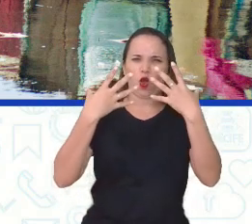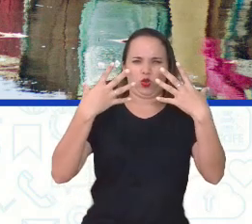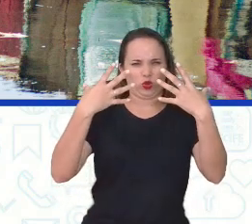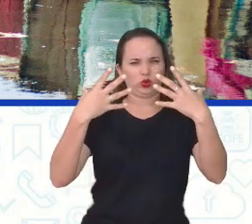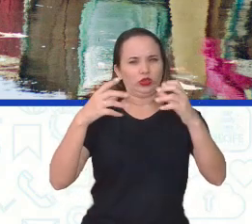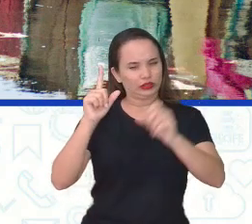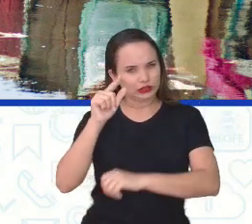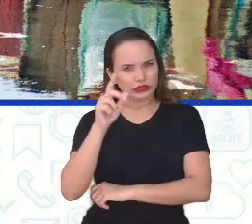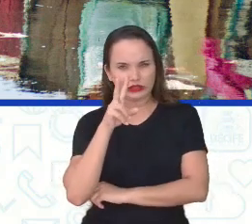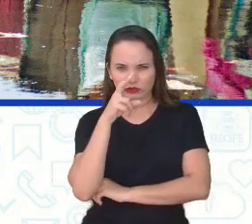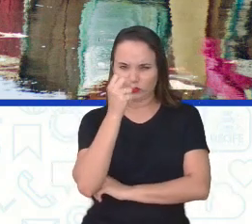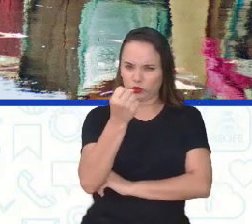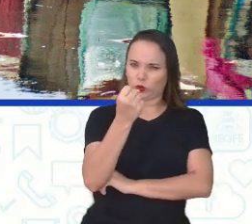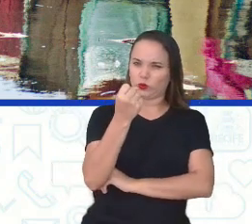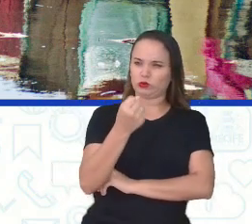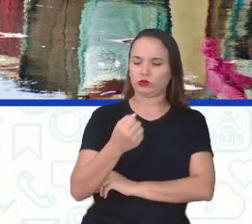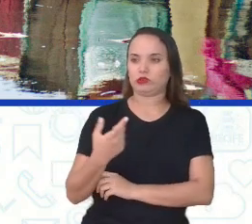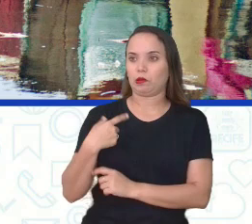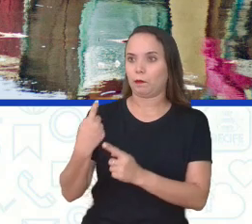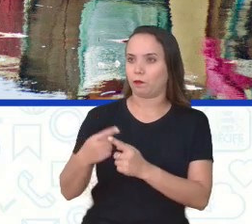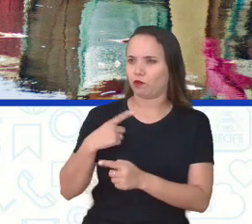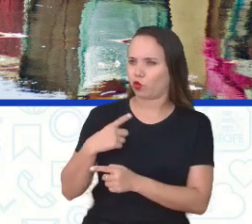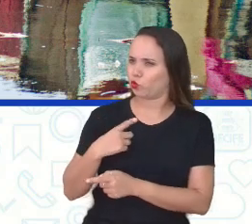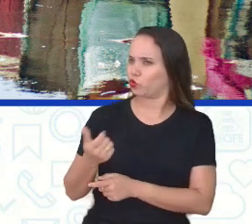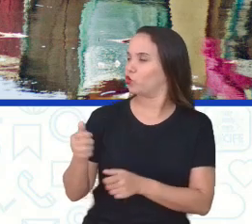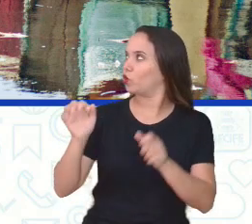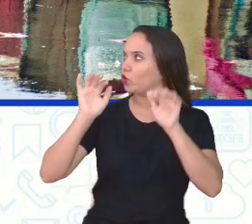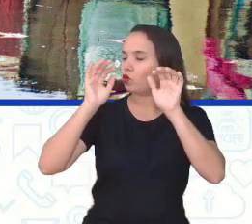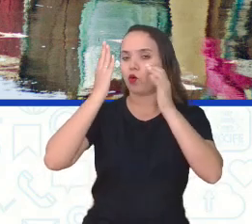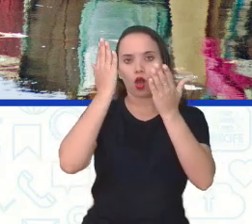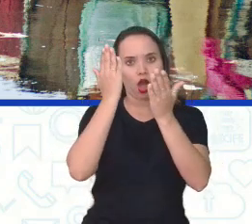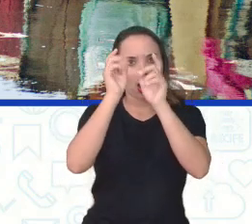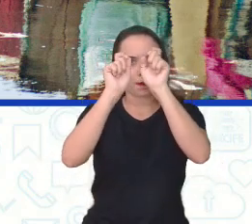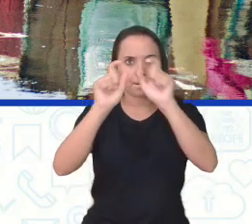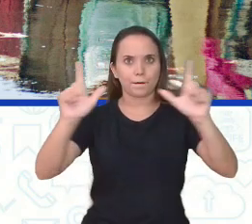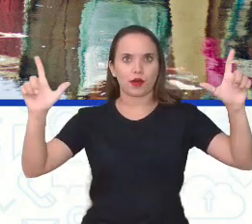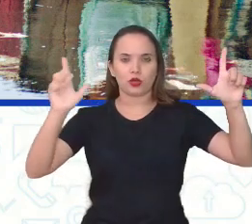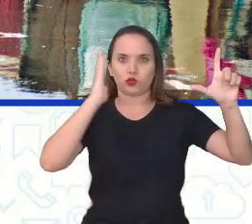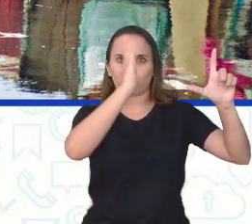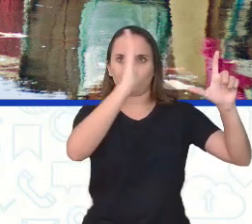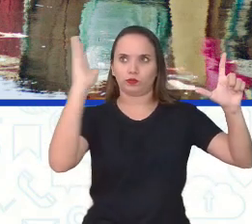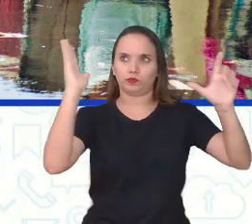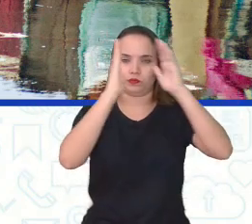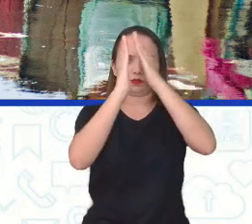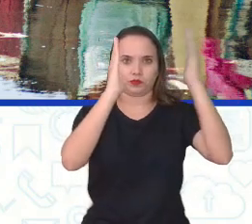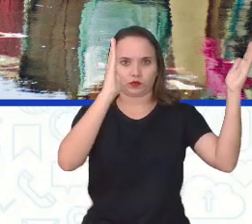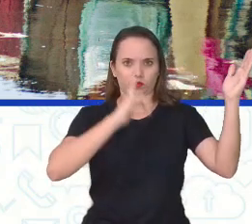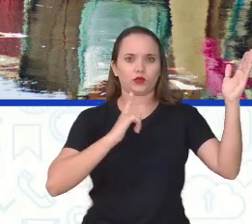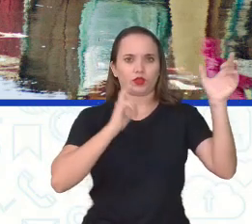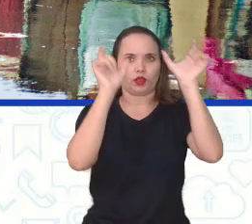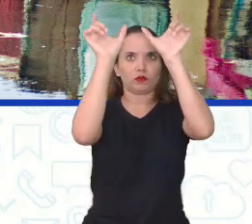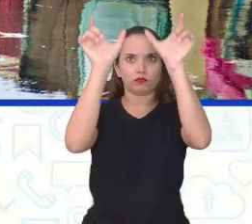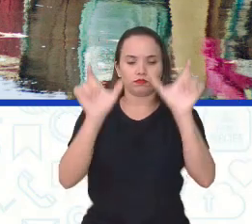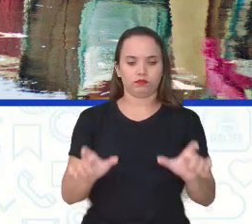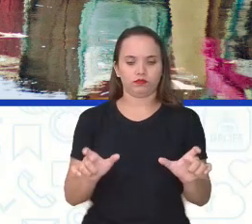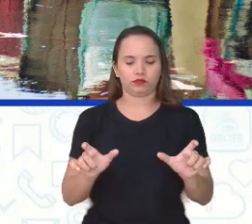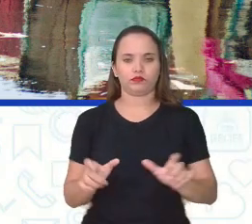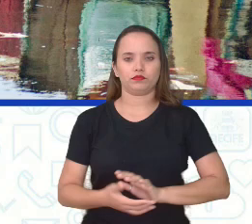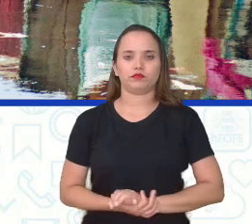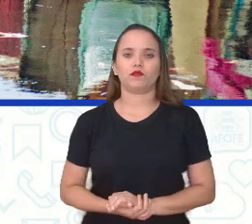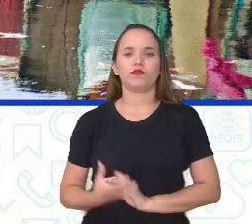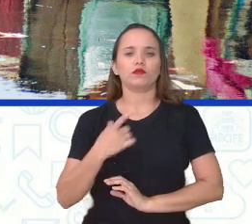aí, na tela, eu tenho a tela separada ao meio, por duas imagens,